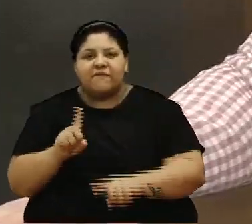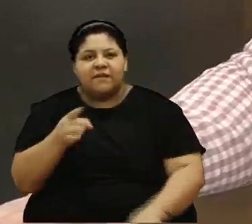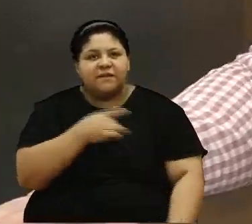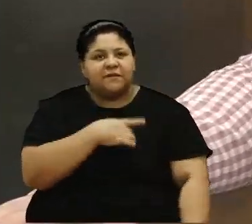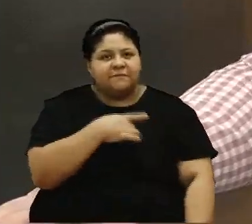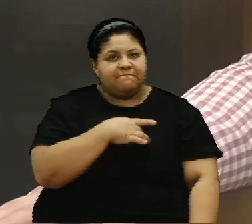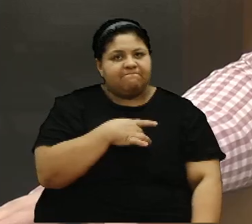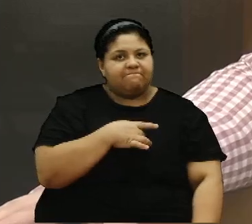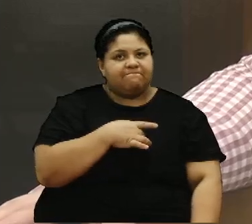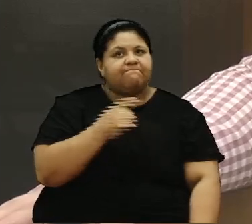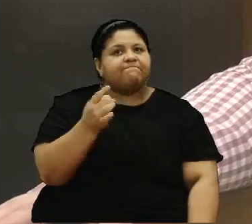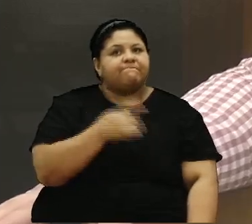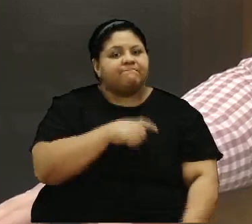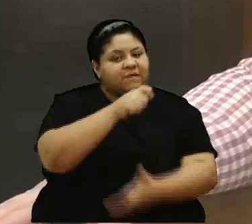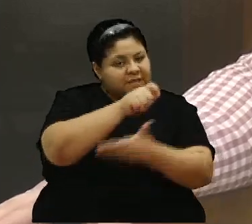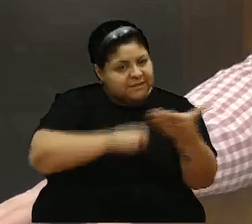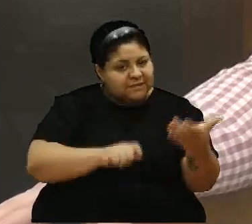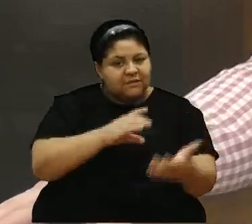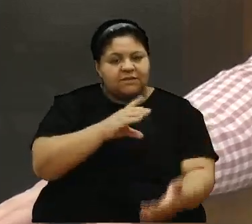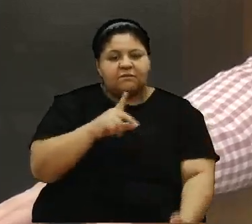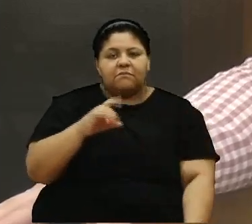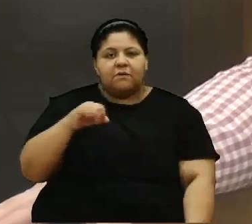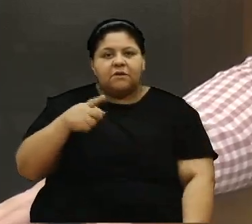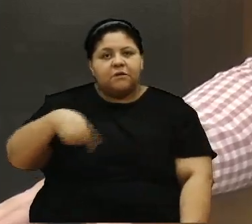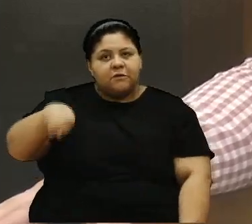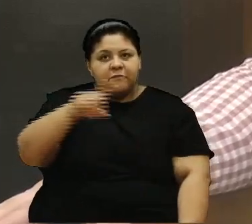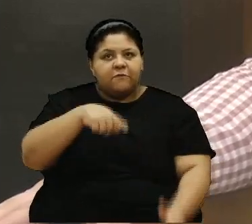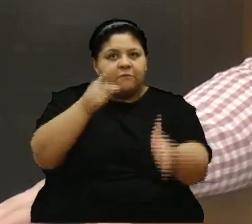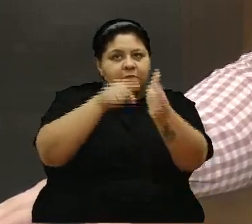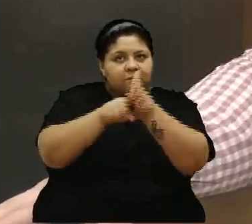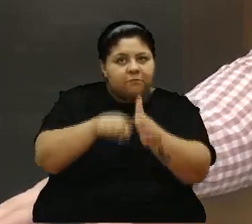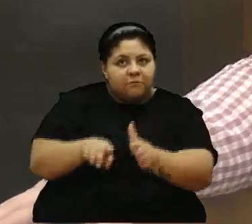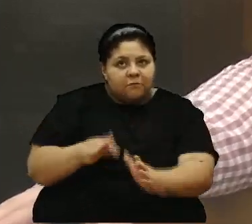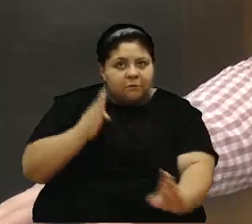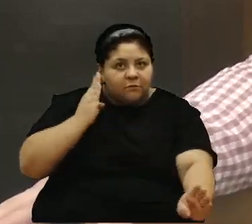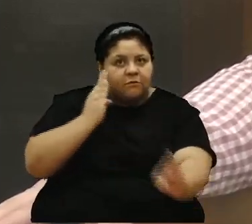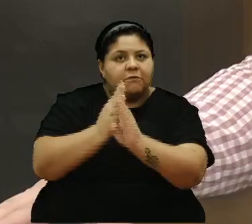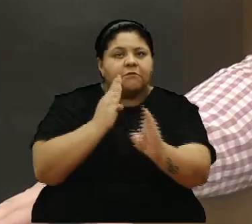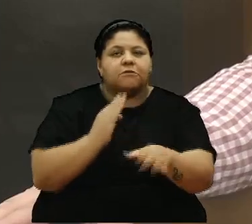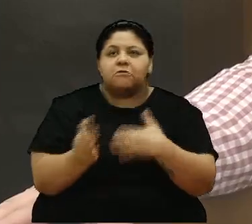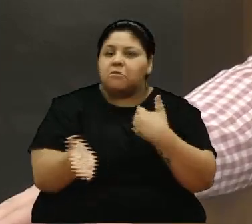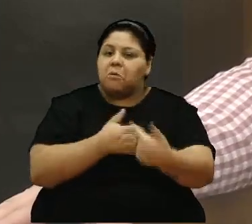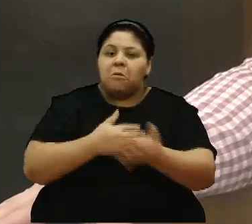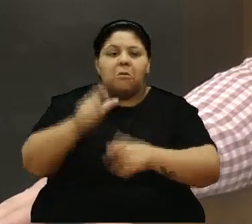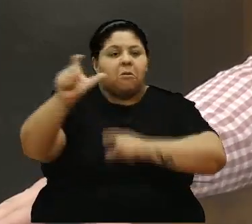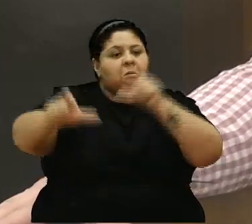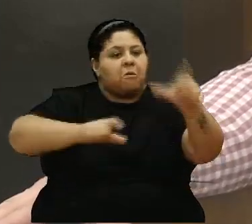não temem, assine a CPMI e vamos apurar os fatos para que nós descubramos. Seja quem